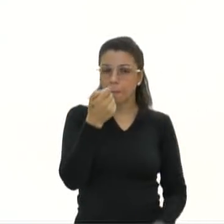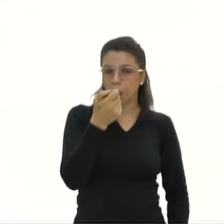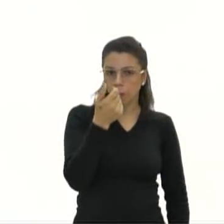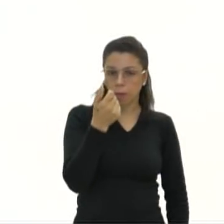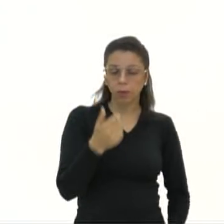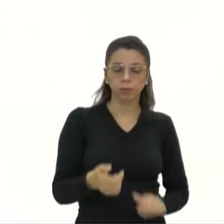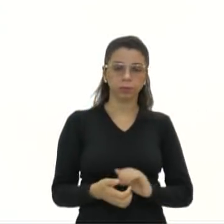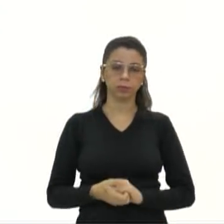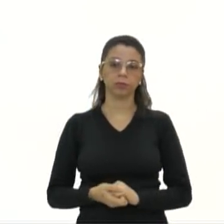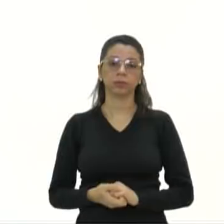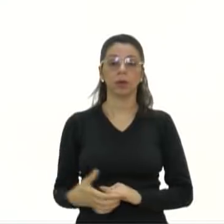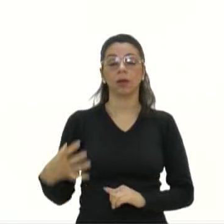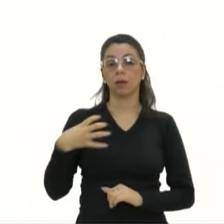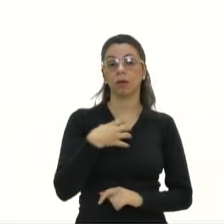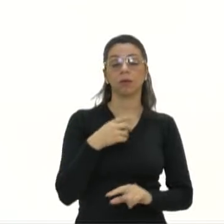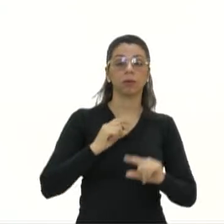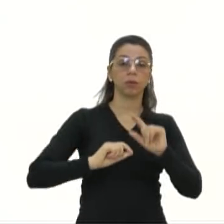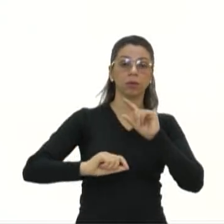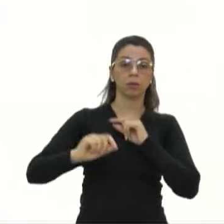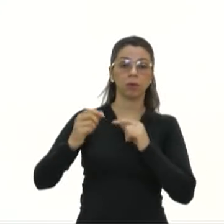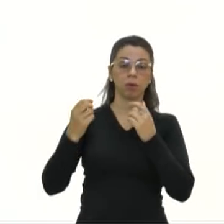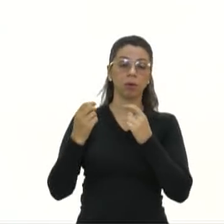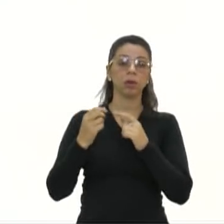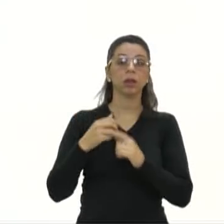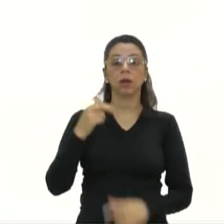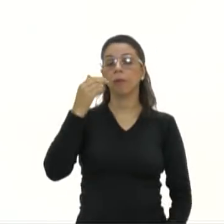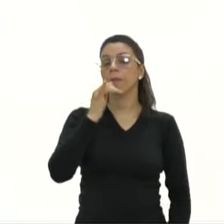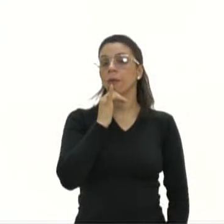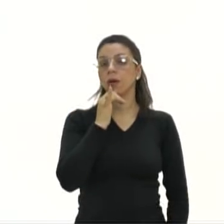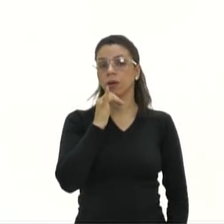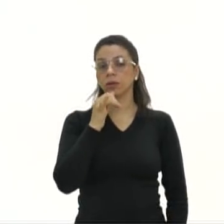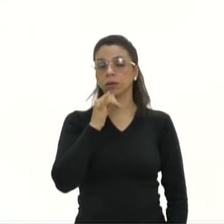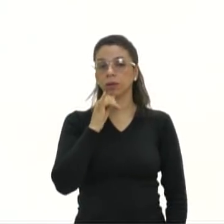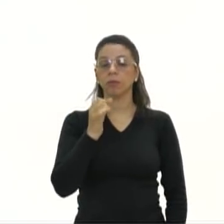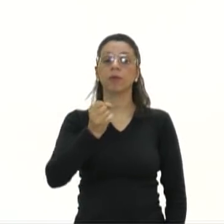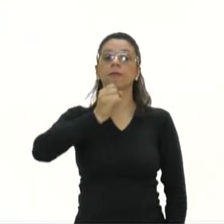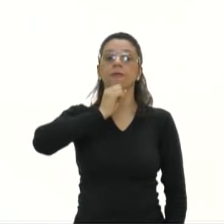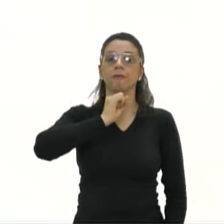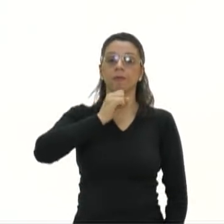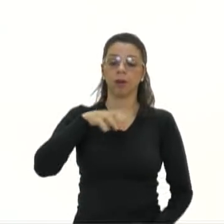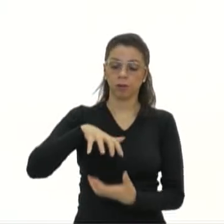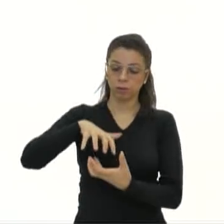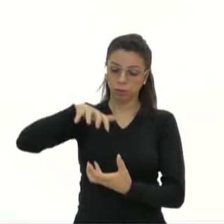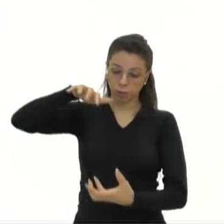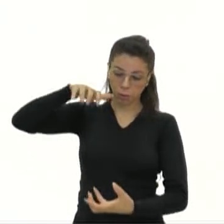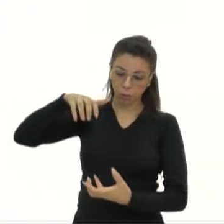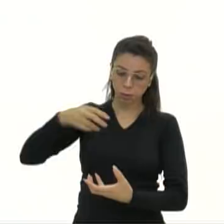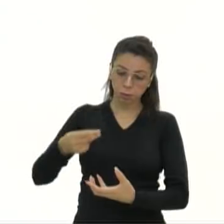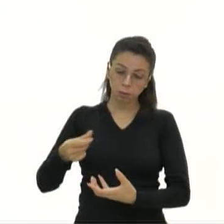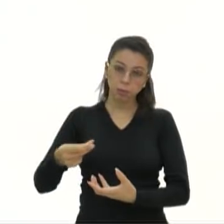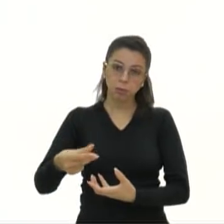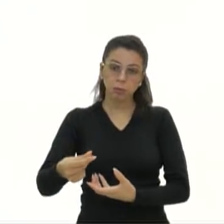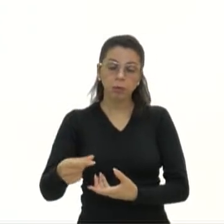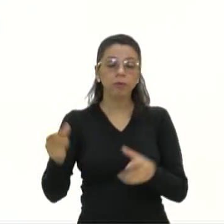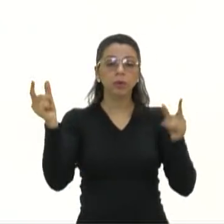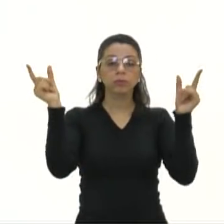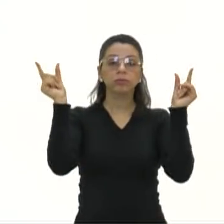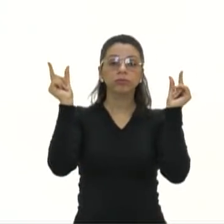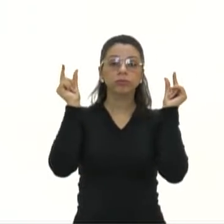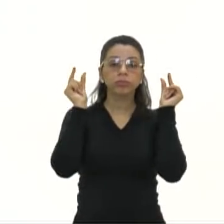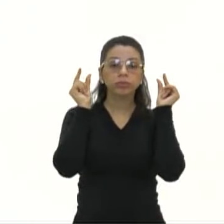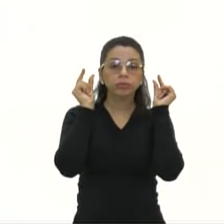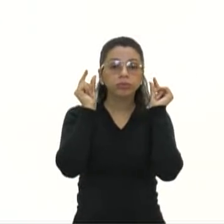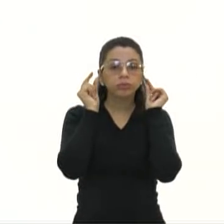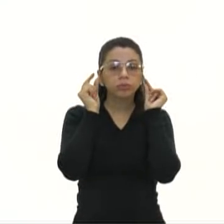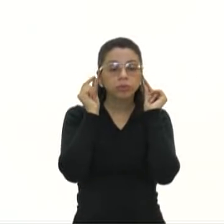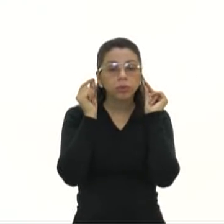Ela se torna mais comum conforme envelhecemos. Então é natural uma perda auditiva com o passar